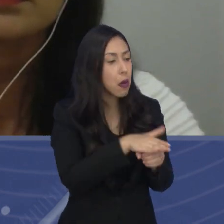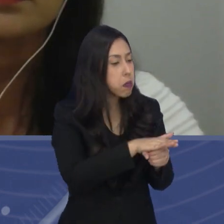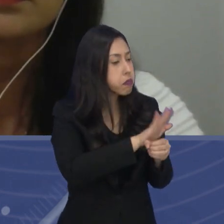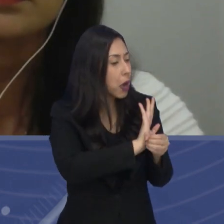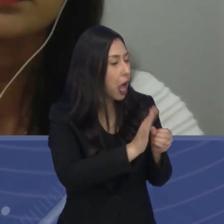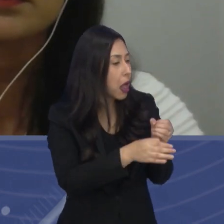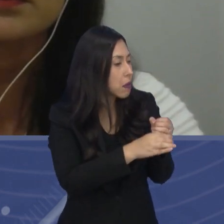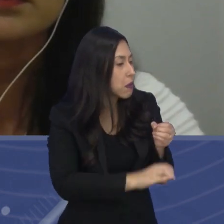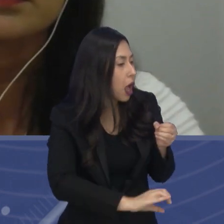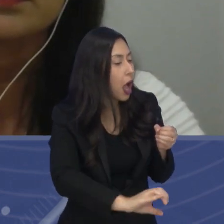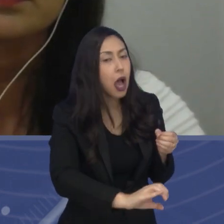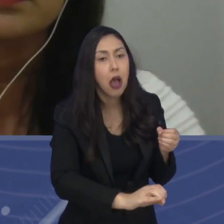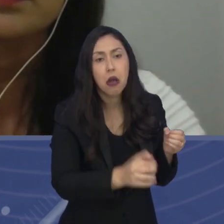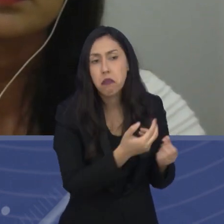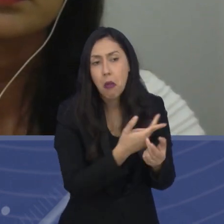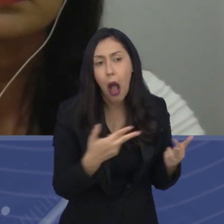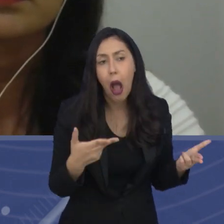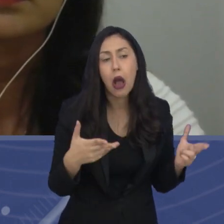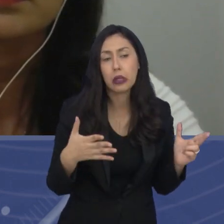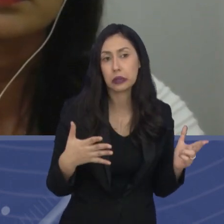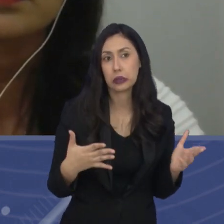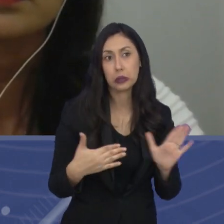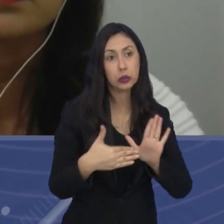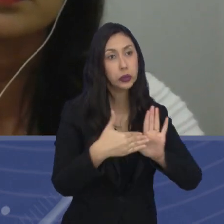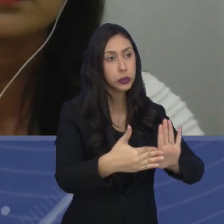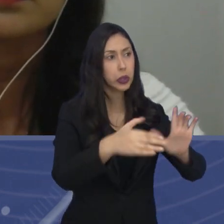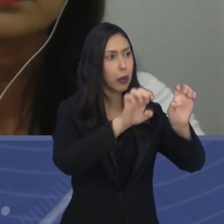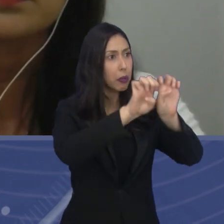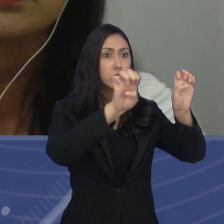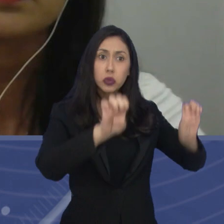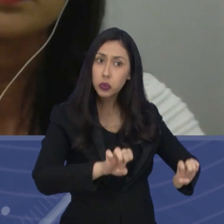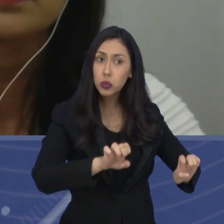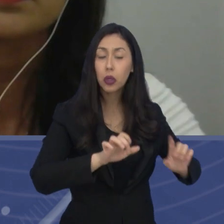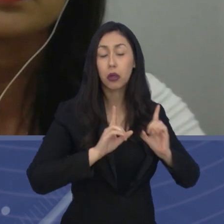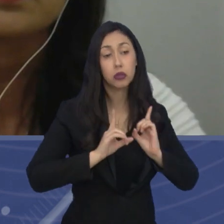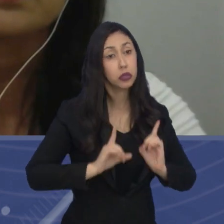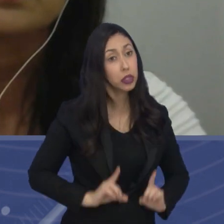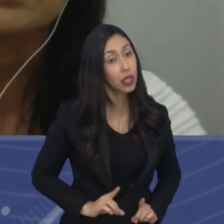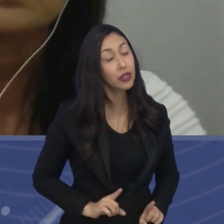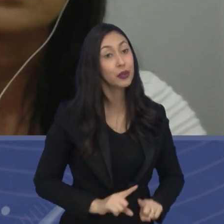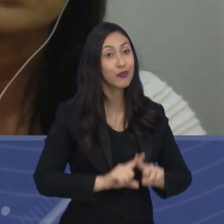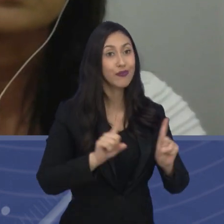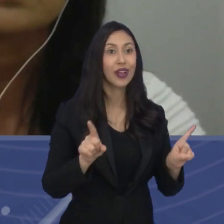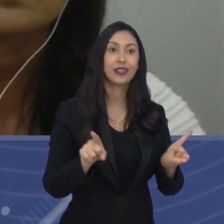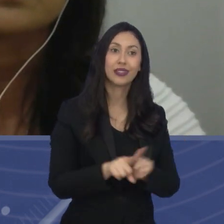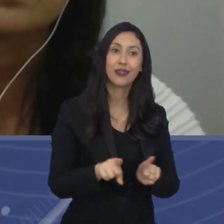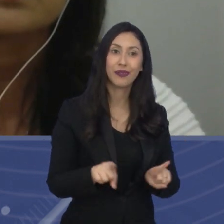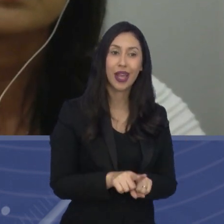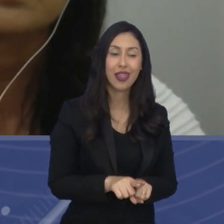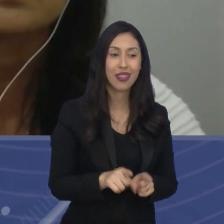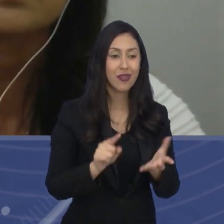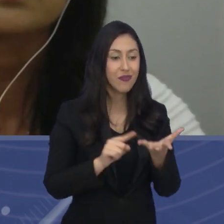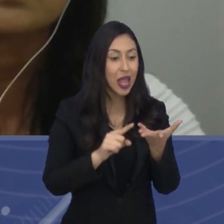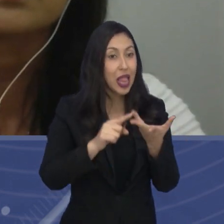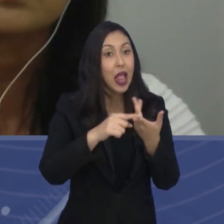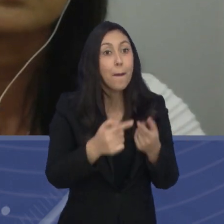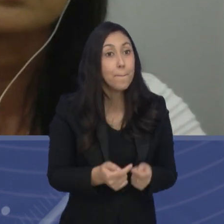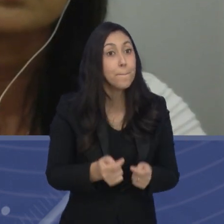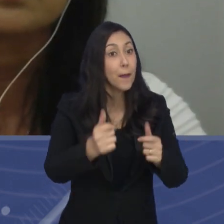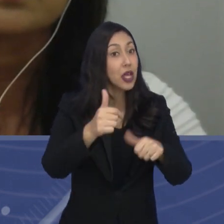coisas básicas que fazem total diferença para a dignidade do ser humano, mas também tem muitos benefícios